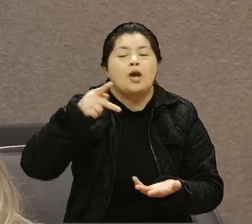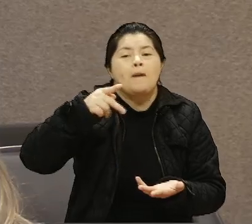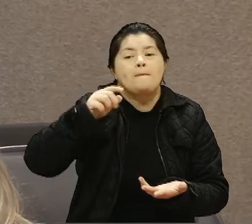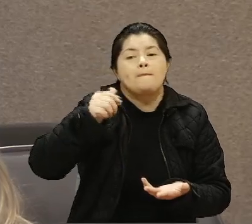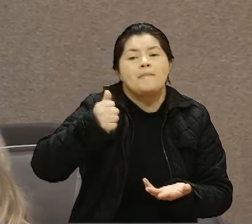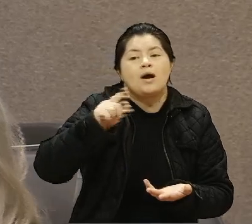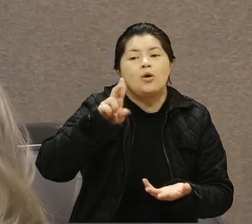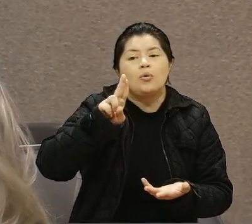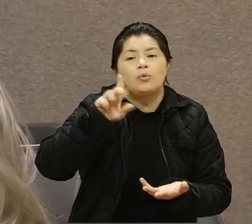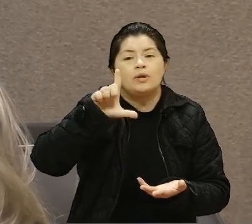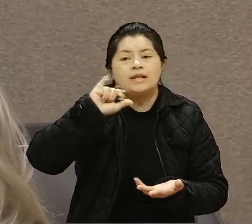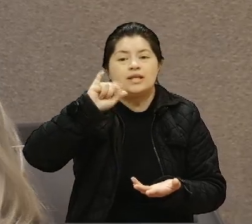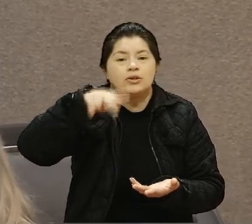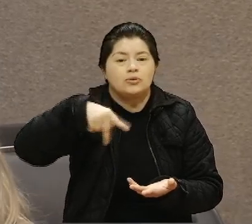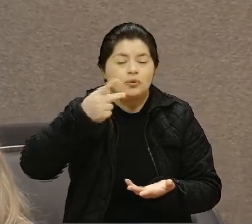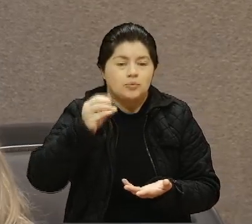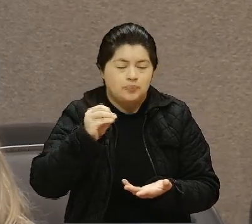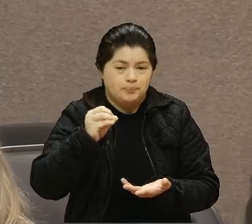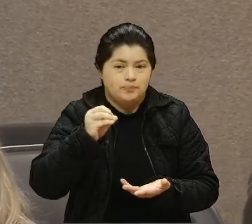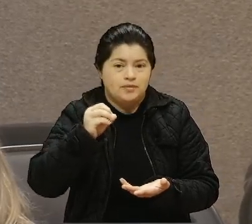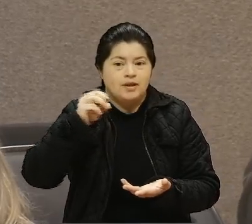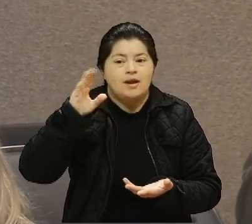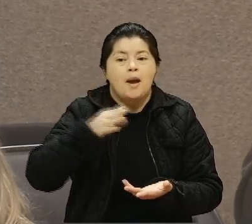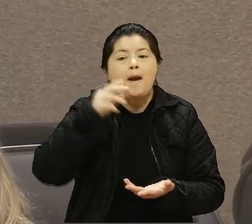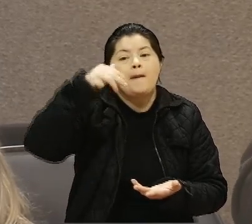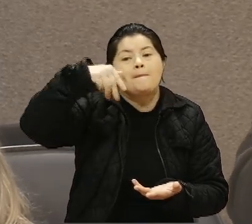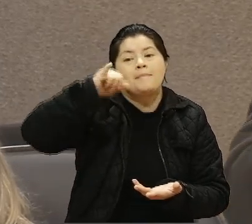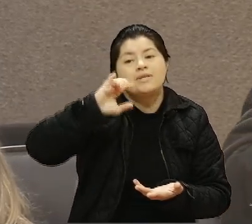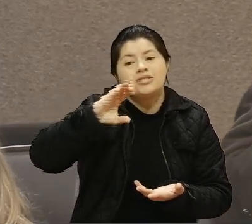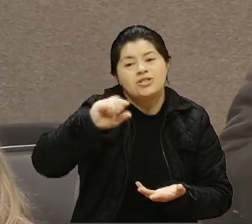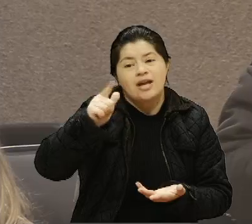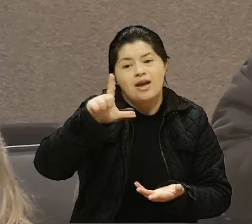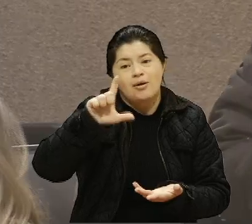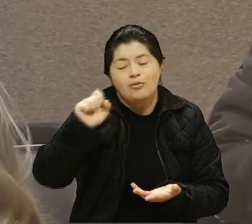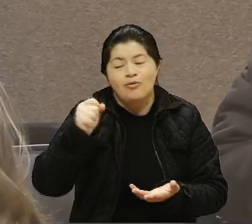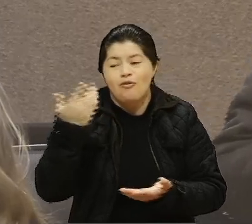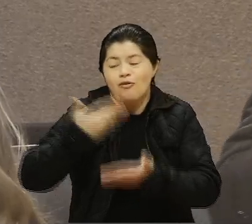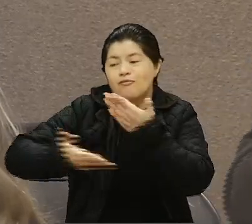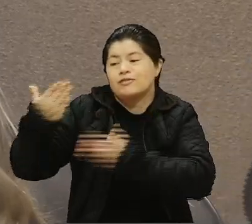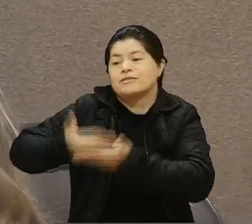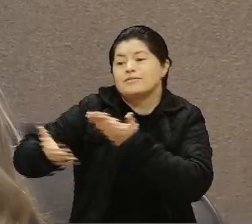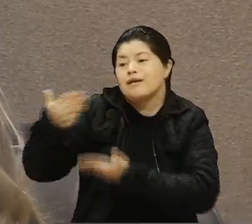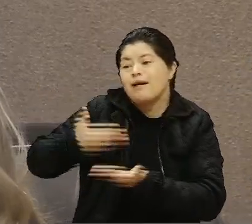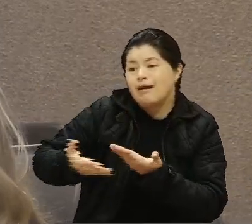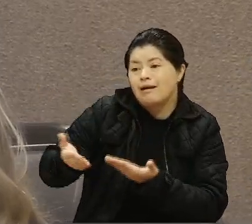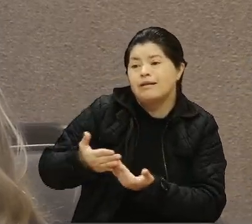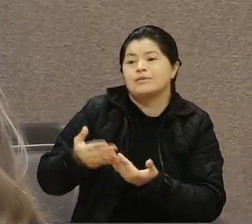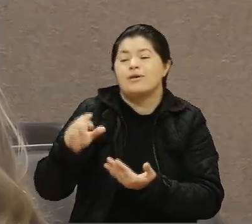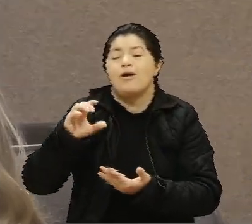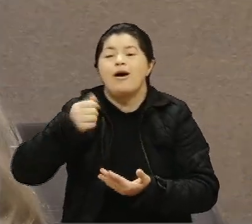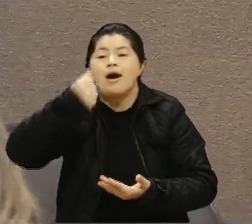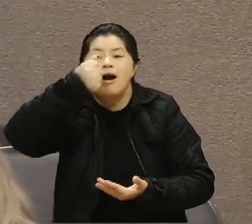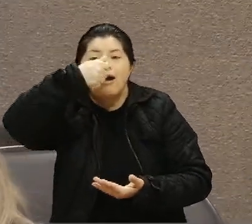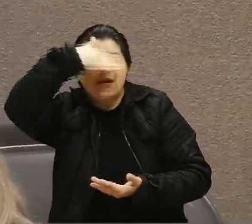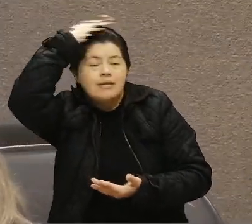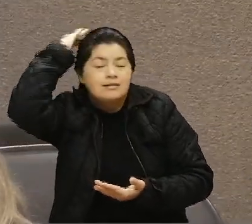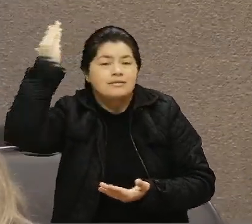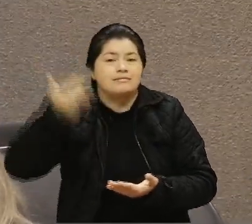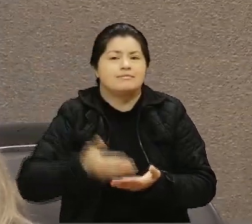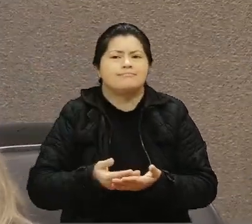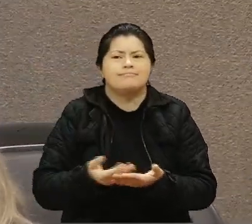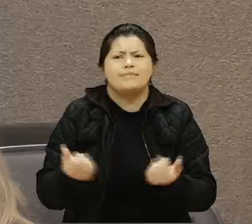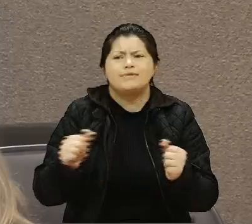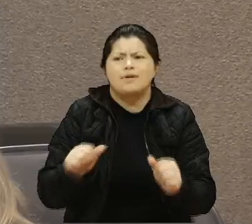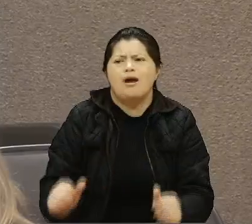Força, Michel Temer e Aécio conversando com Alexandre de Moraes. Hoje, se vocês pesquisarem na imprensa, parece que o acordo meio que